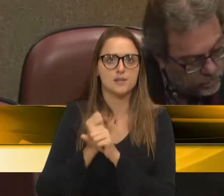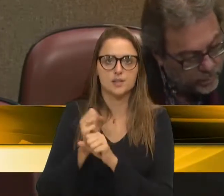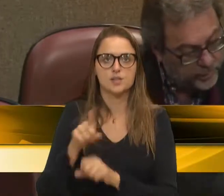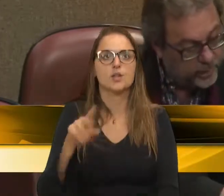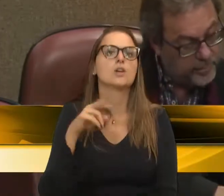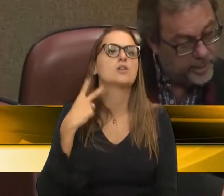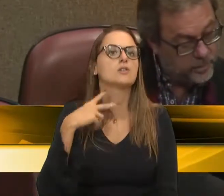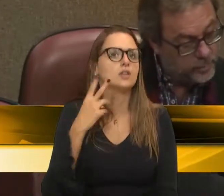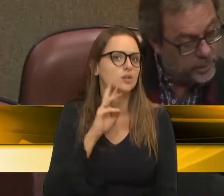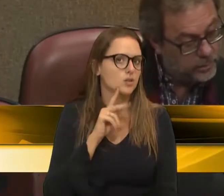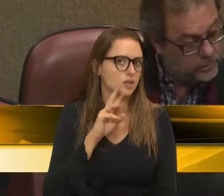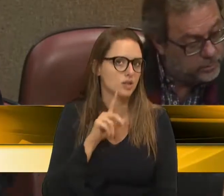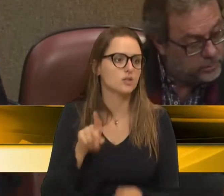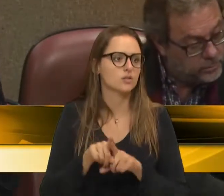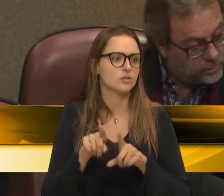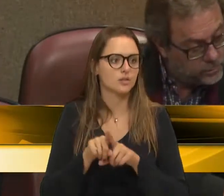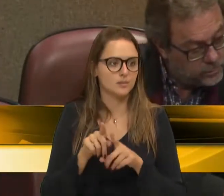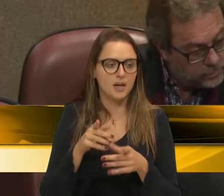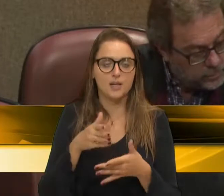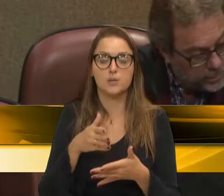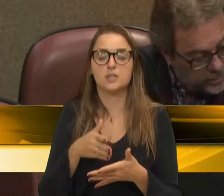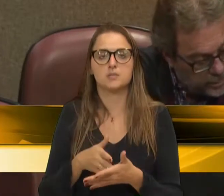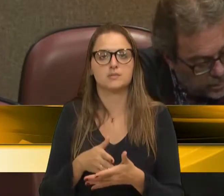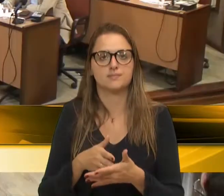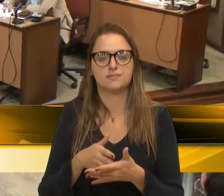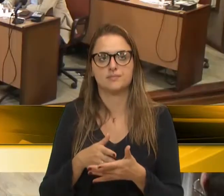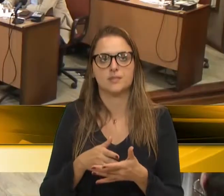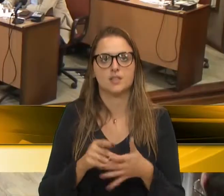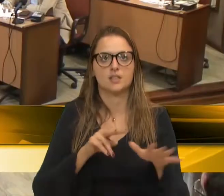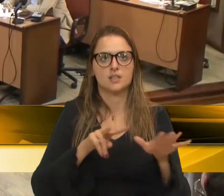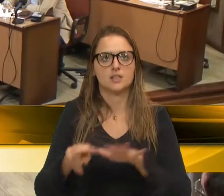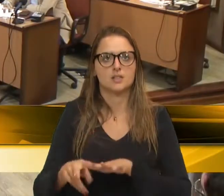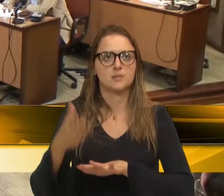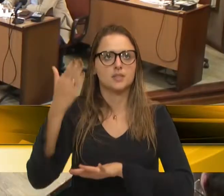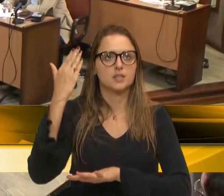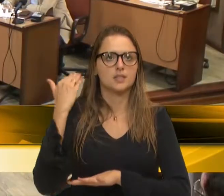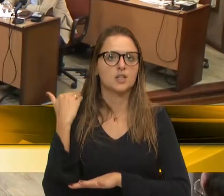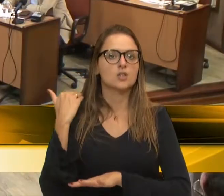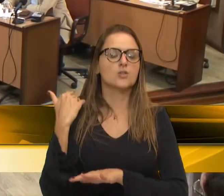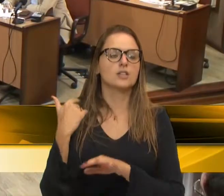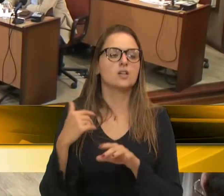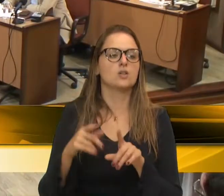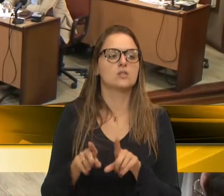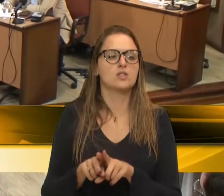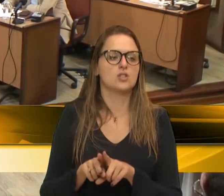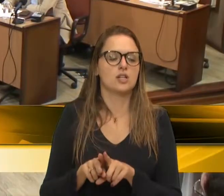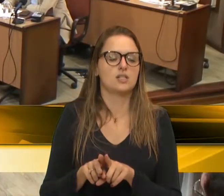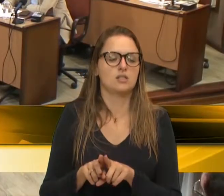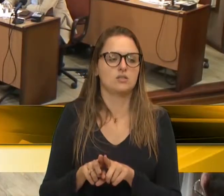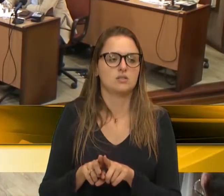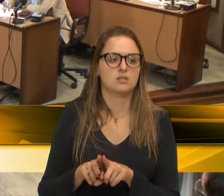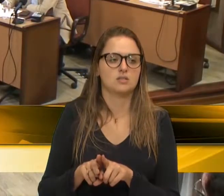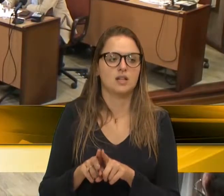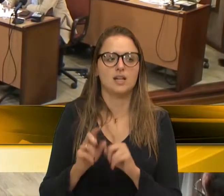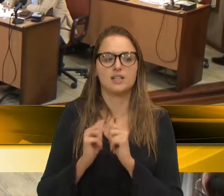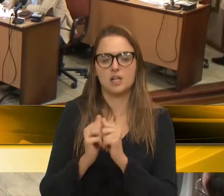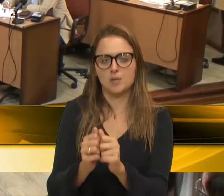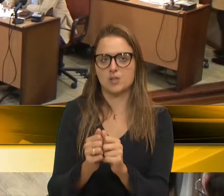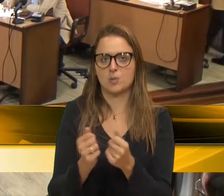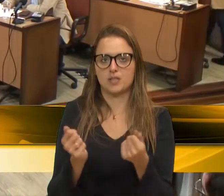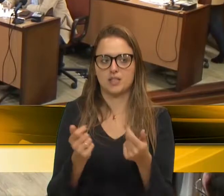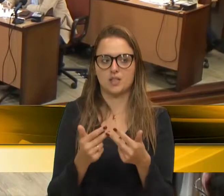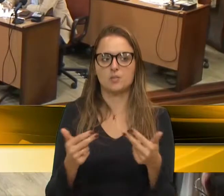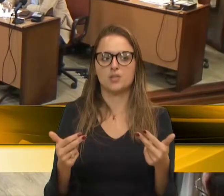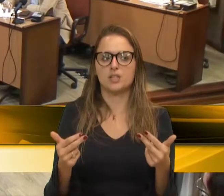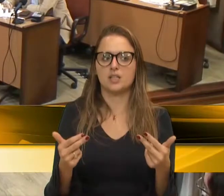Renato de Oliveira enfrentou essa matéria na legislatura passada, já trouxe isso aí, precisamos fazer justiça, a questão do alvará provisório.